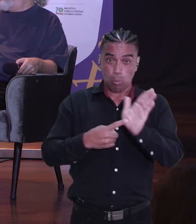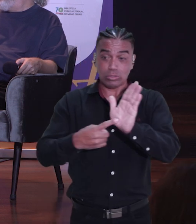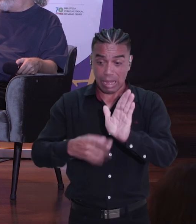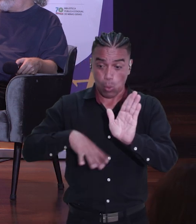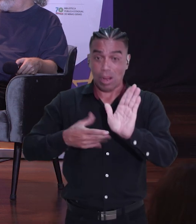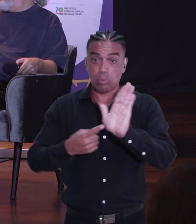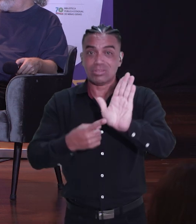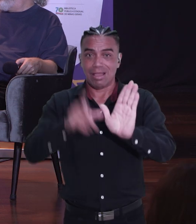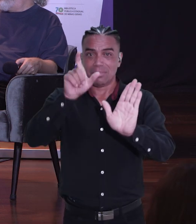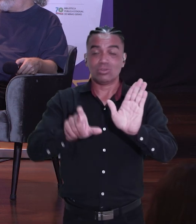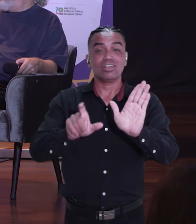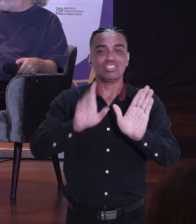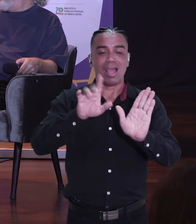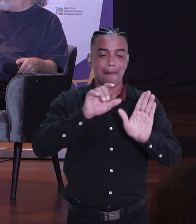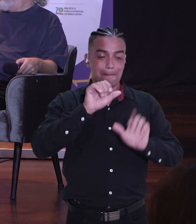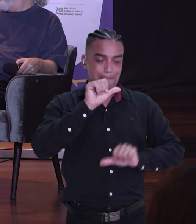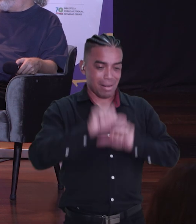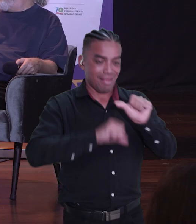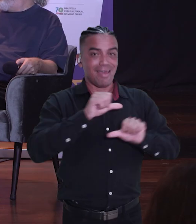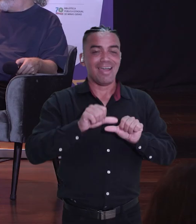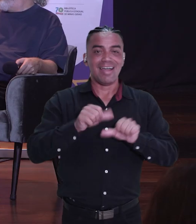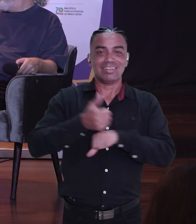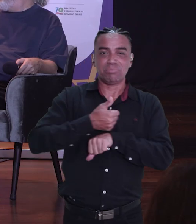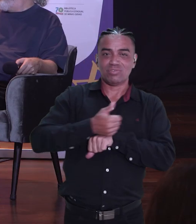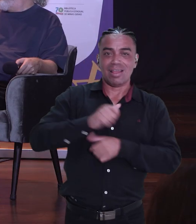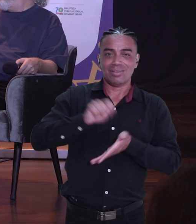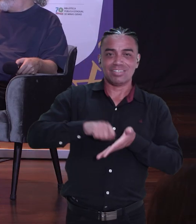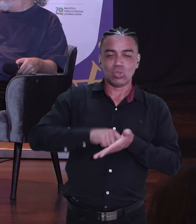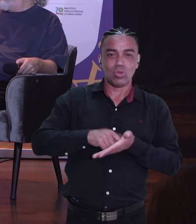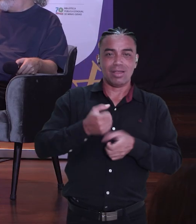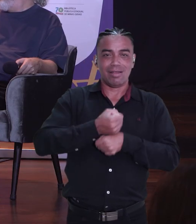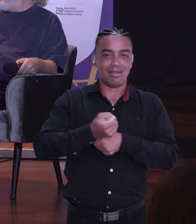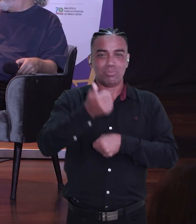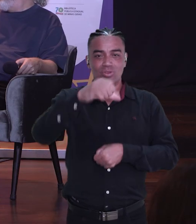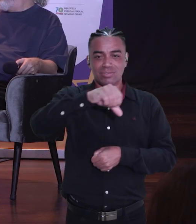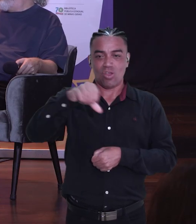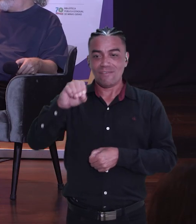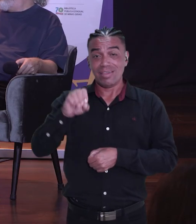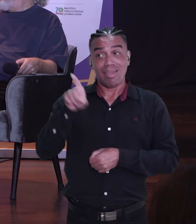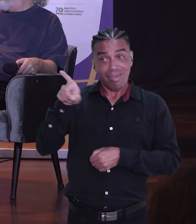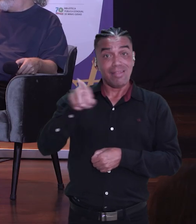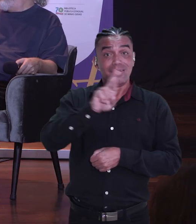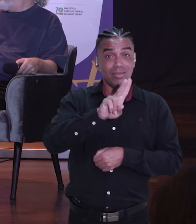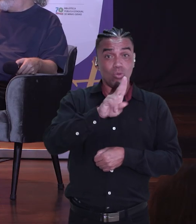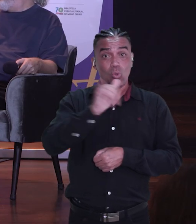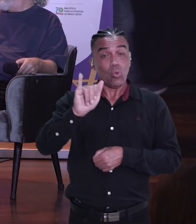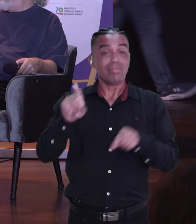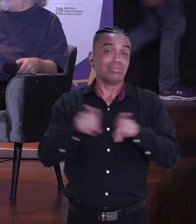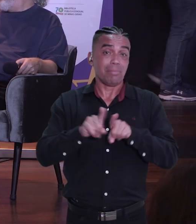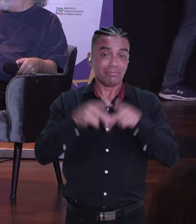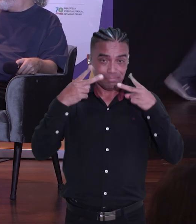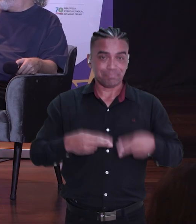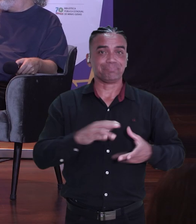Então, na verdade, eu estava virando escritora naquele 1990 sem saber, e o Rui também. É